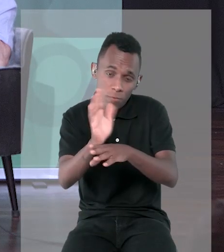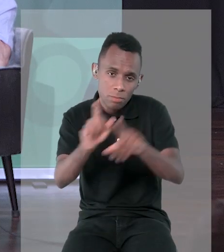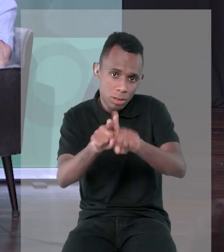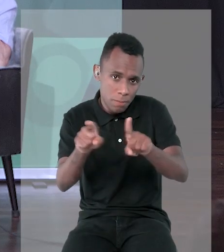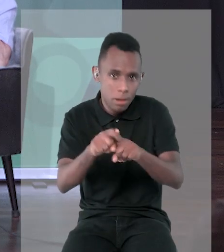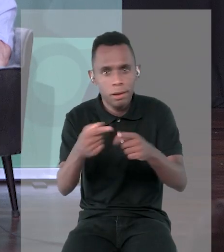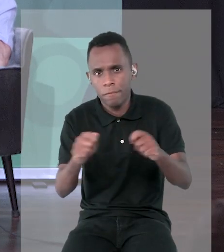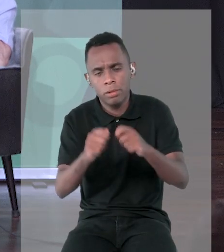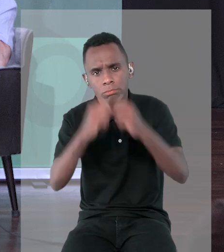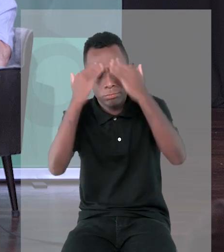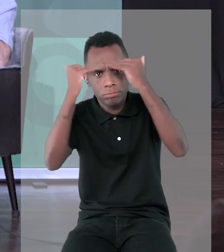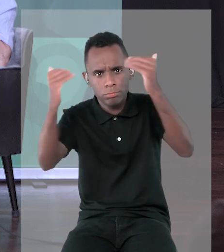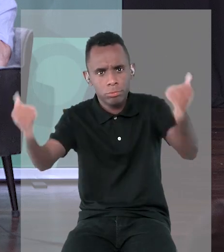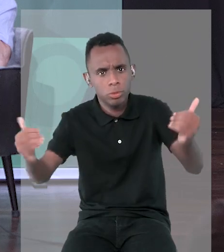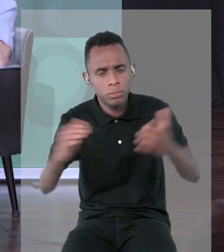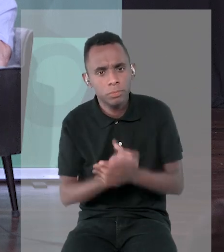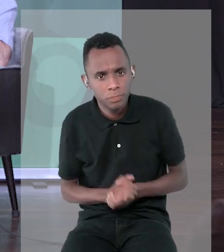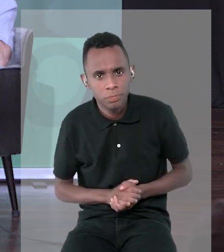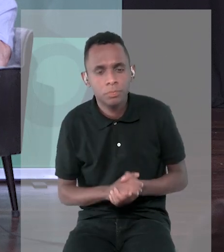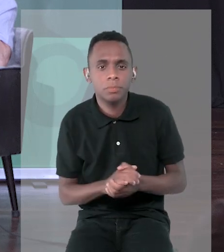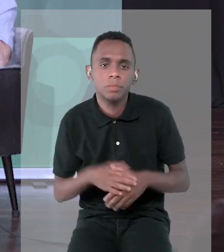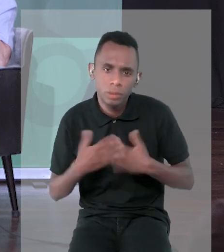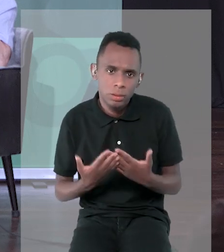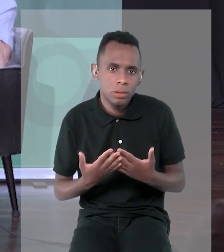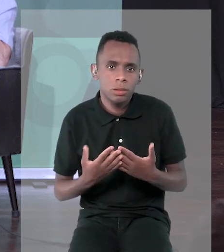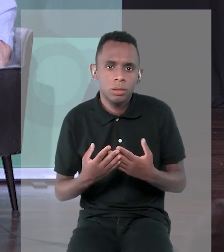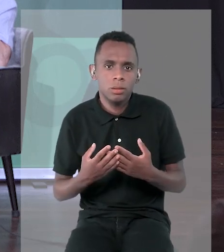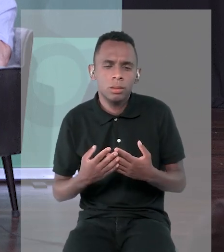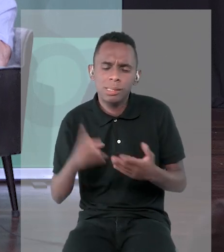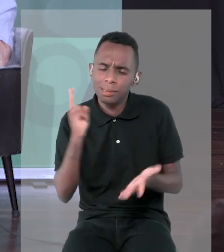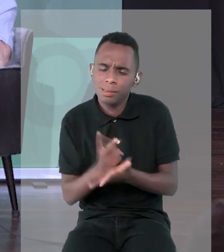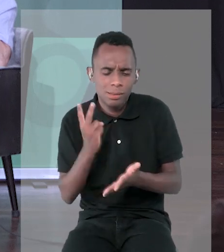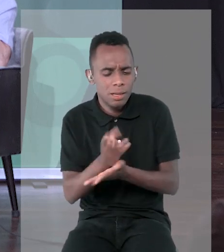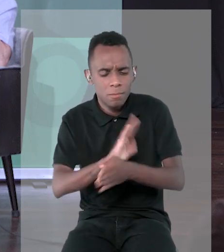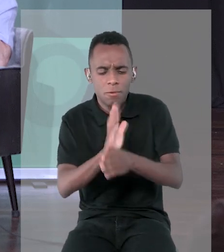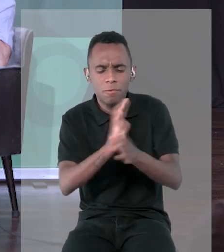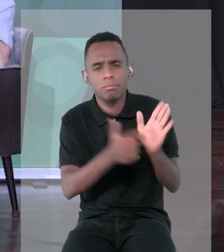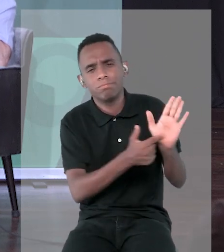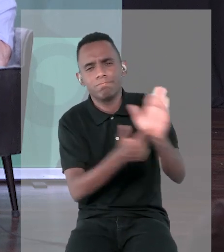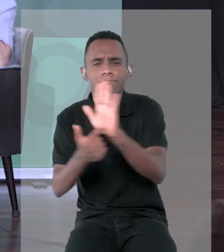filme, né, que fez um sucesso para um documentário. Faz, né? O Sal da Terra não sai do cartaz.